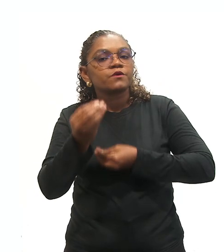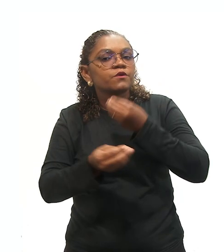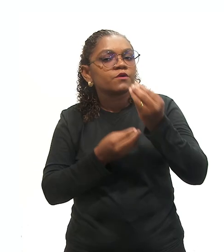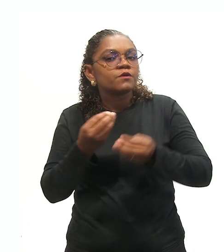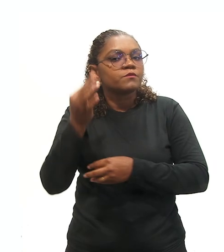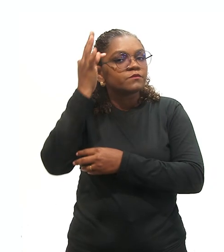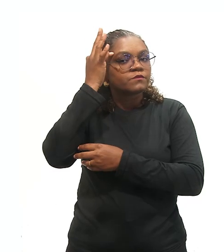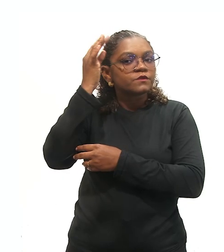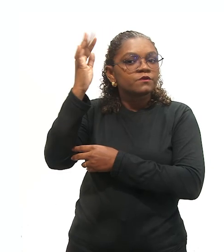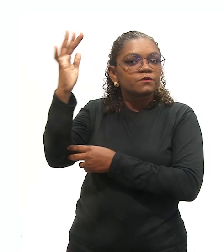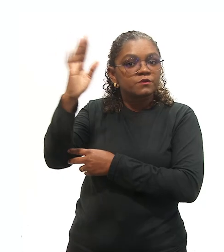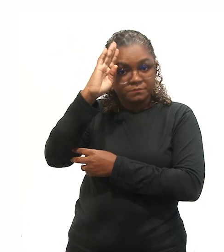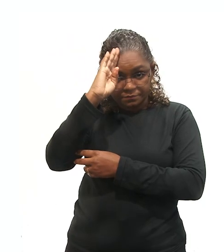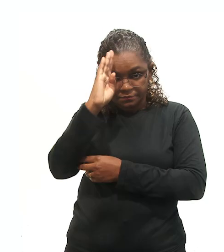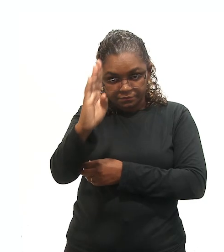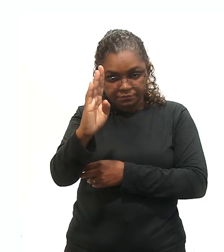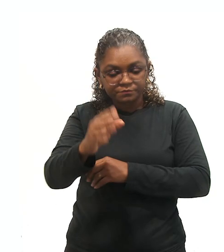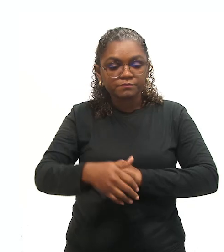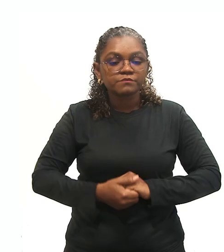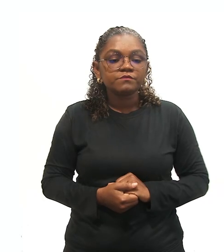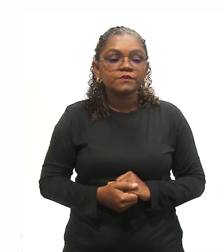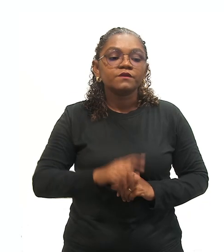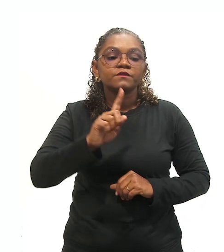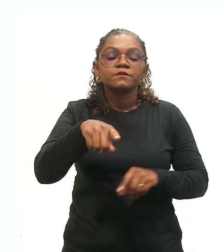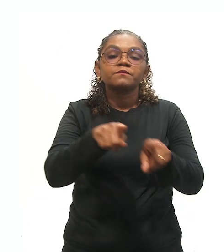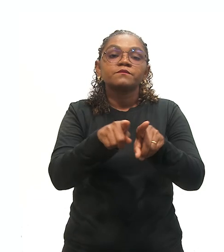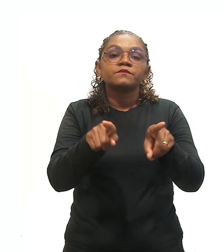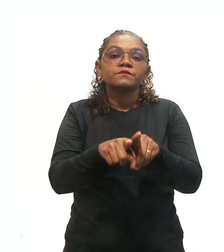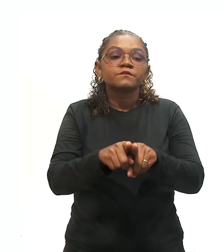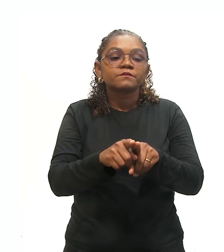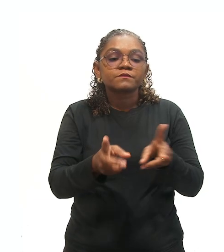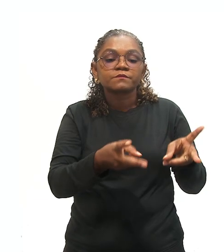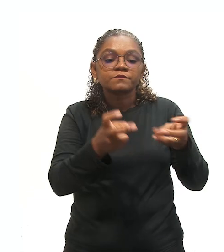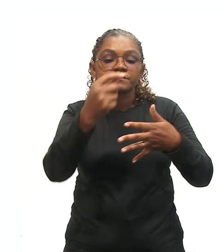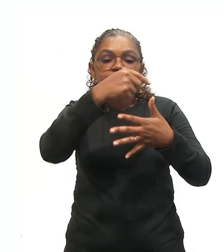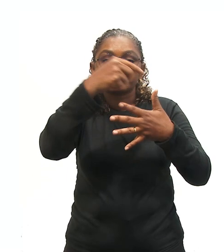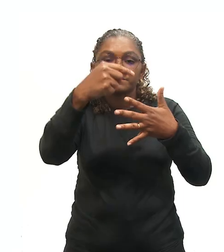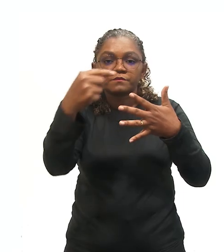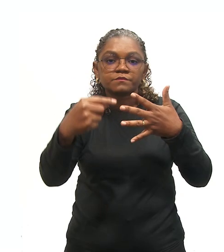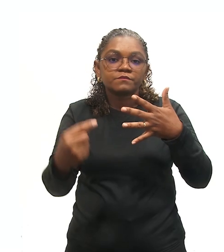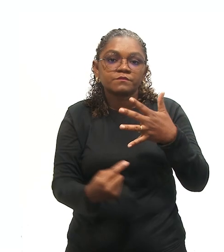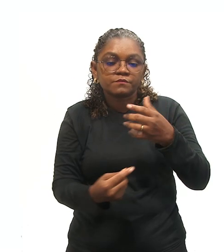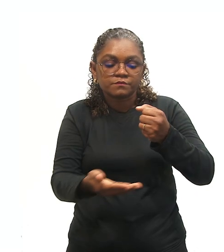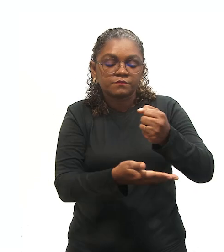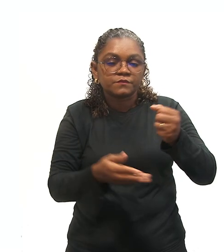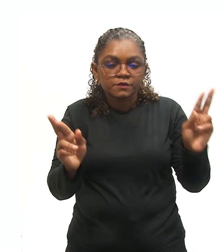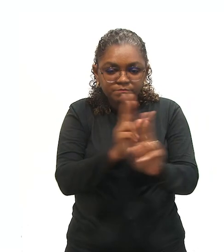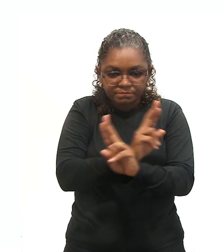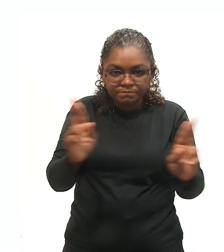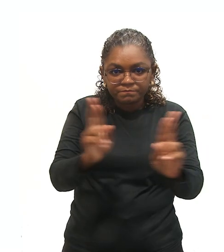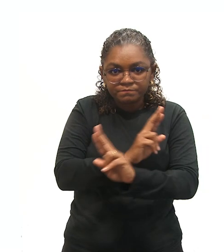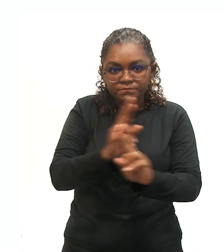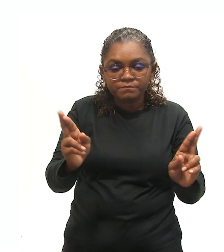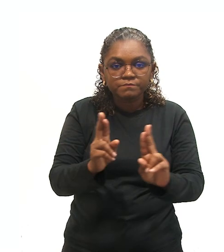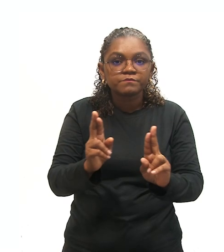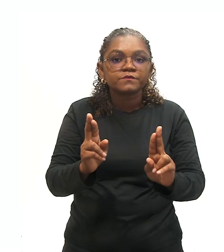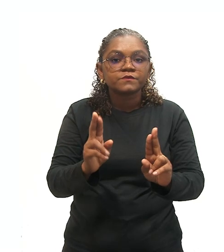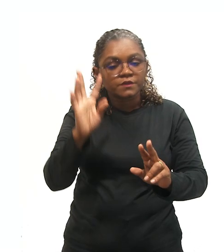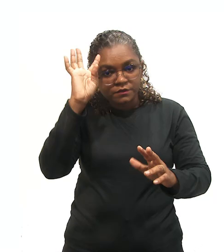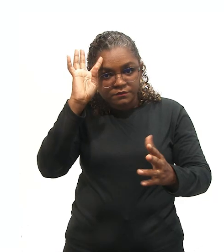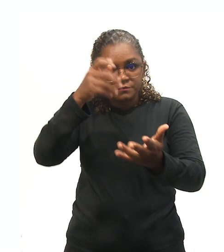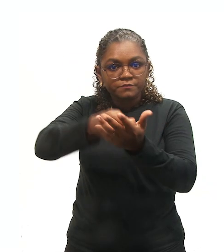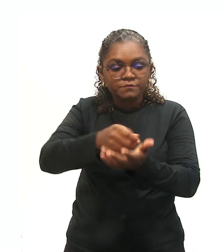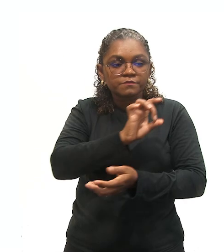os princípios da economia e relacioná-los a decisões individuais. Depois vamos descrever como funcionam os mercados